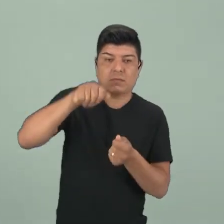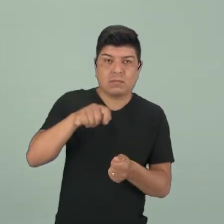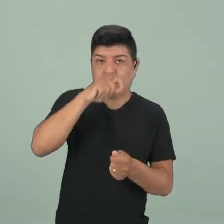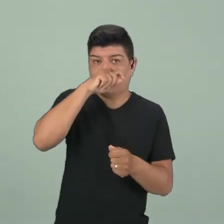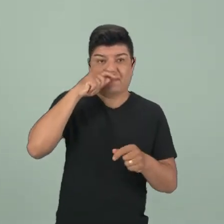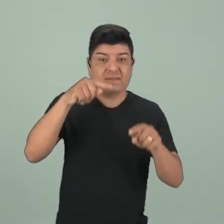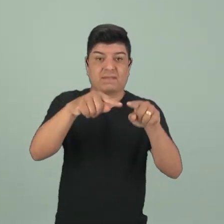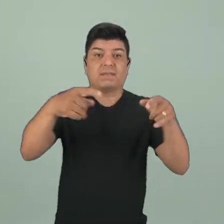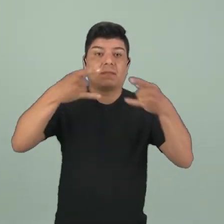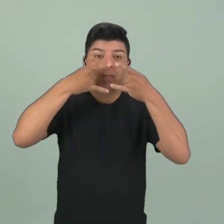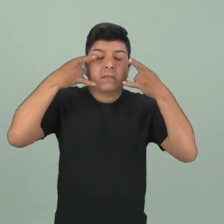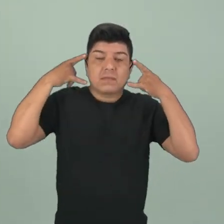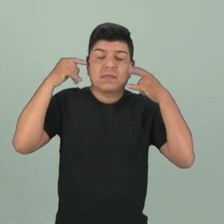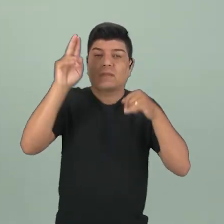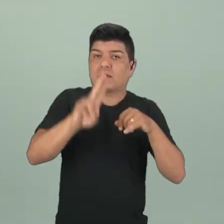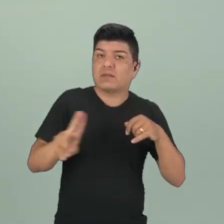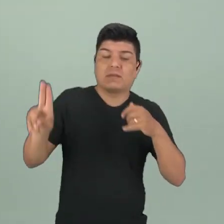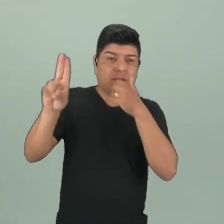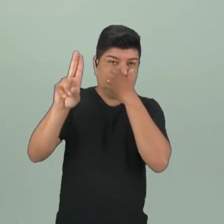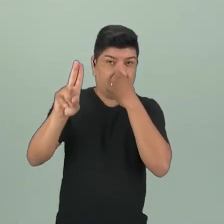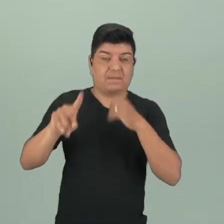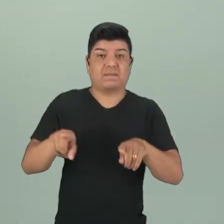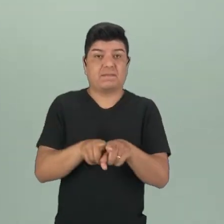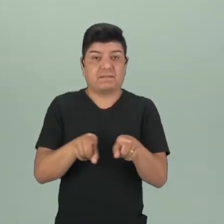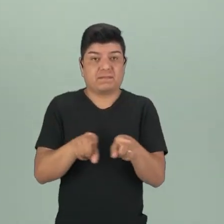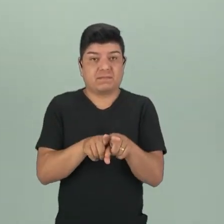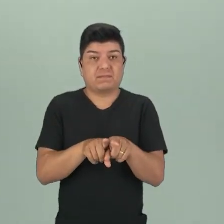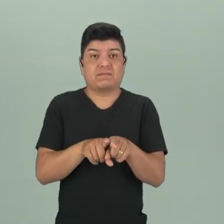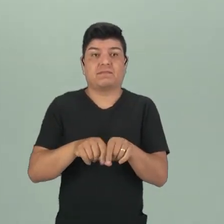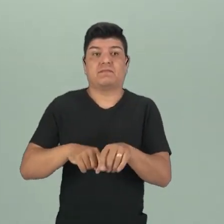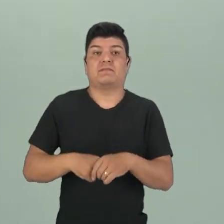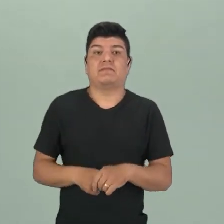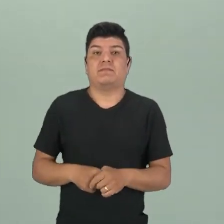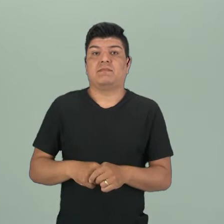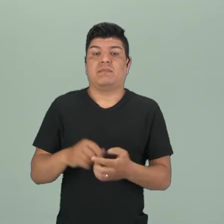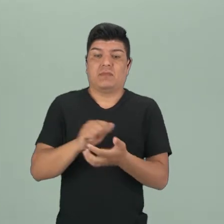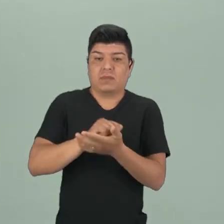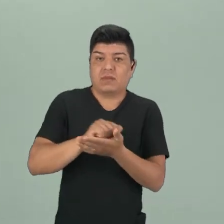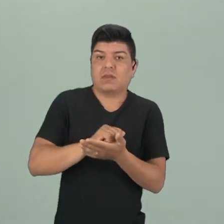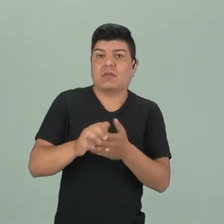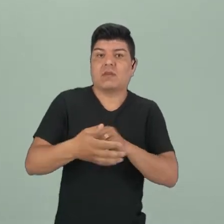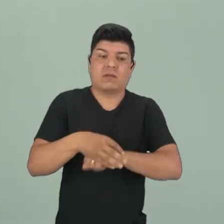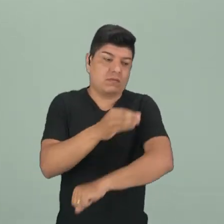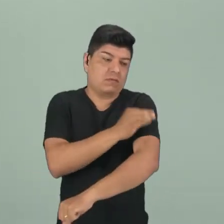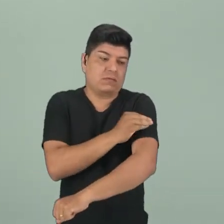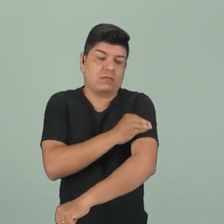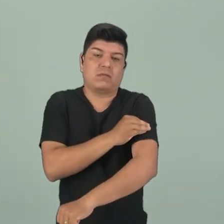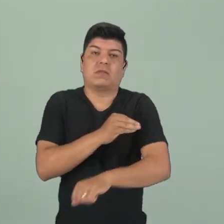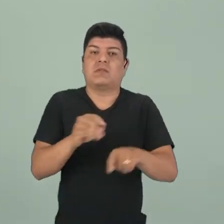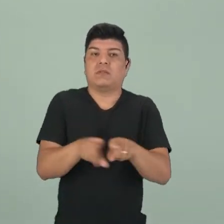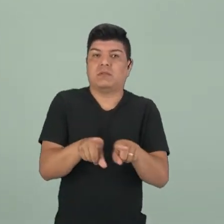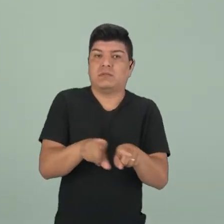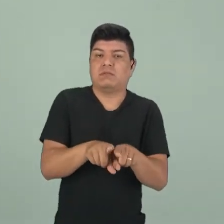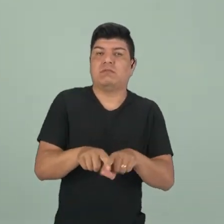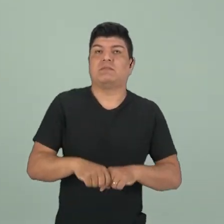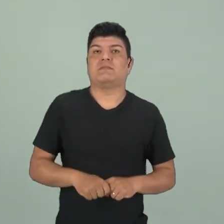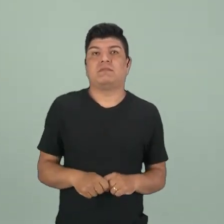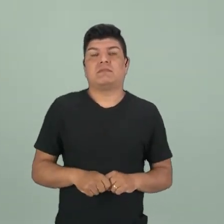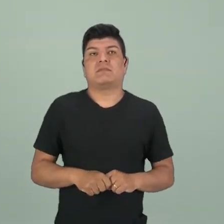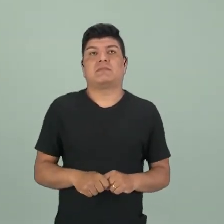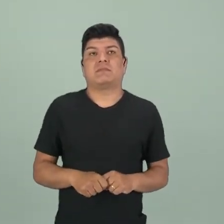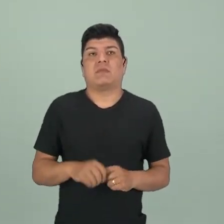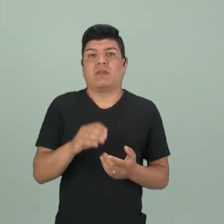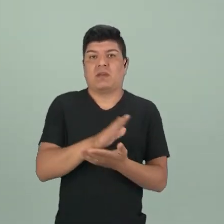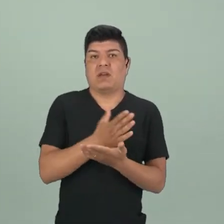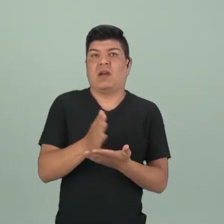a mascarilha, né, que é usar as máscaras, né, el álcool nas mãos, o álcool em gel, tá, galerinha? E aí